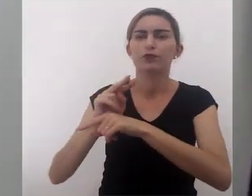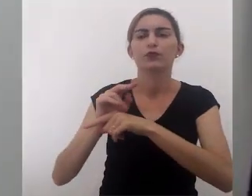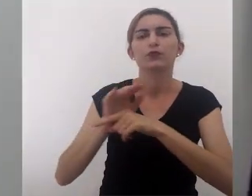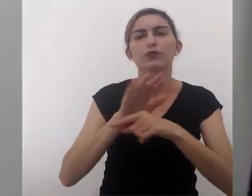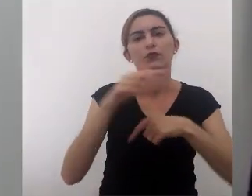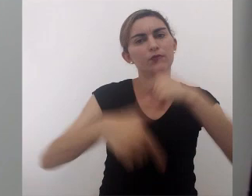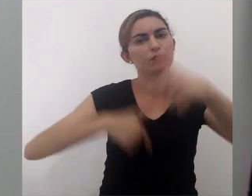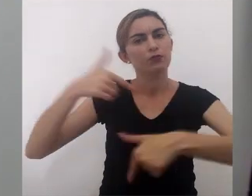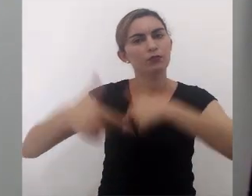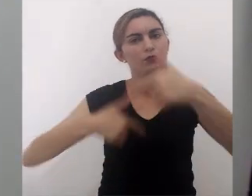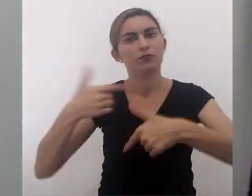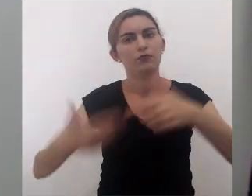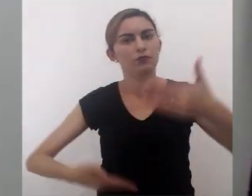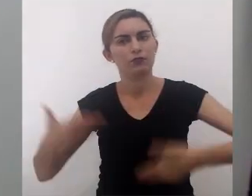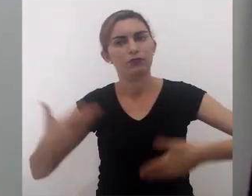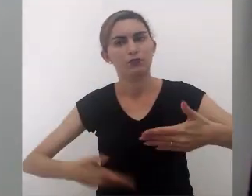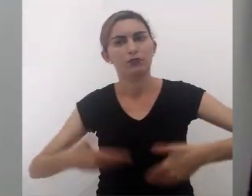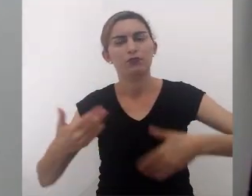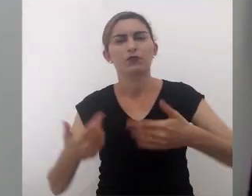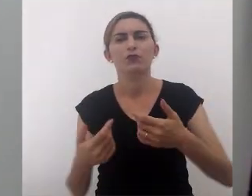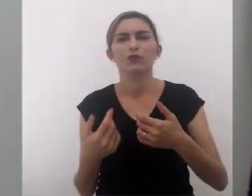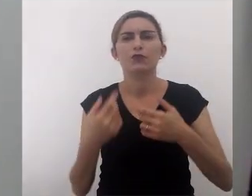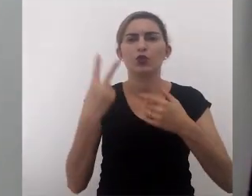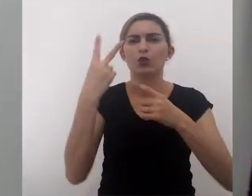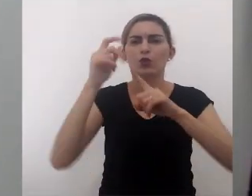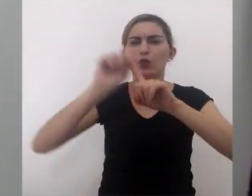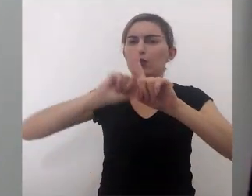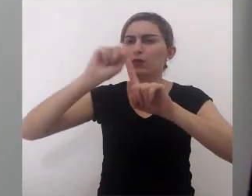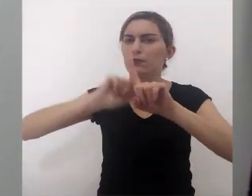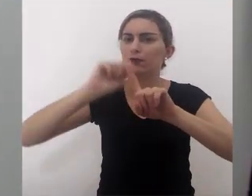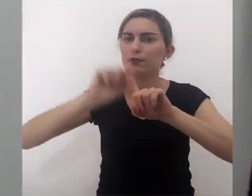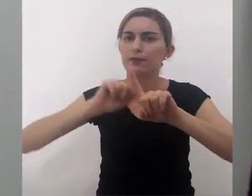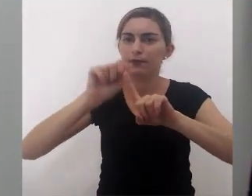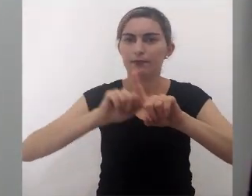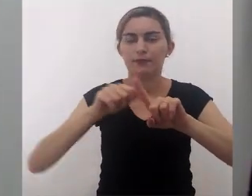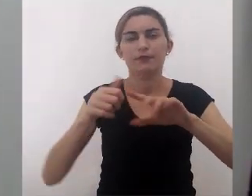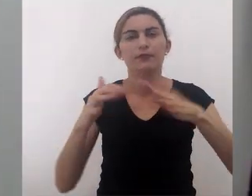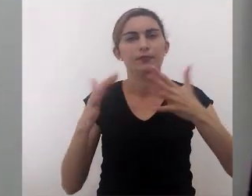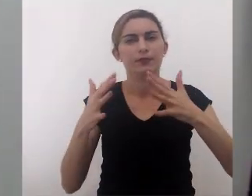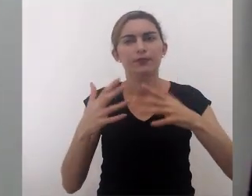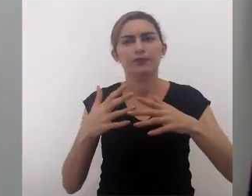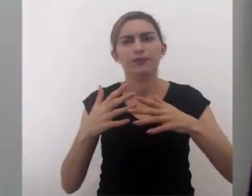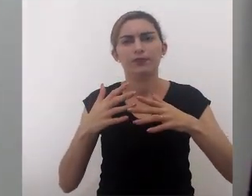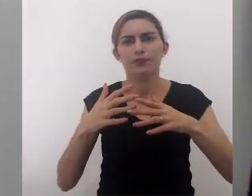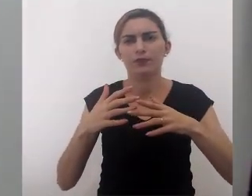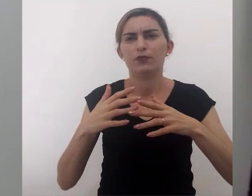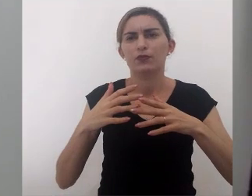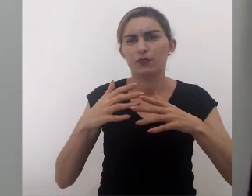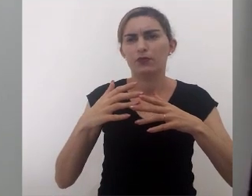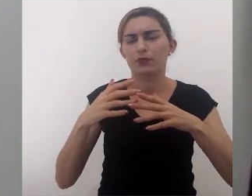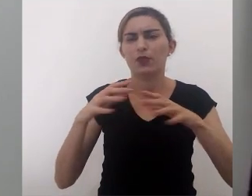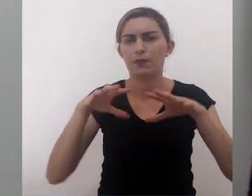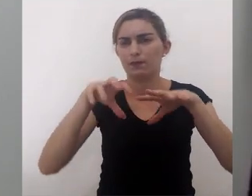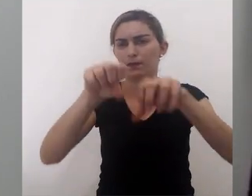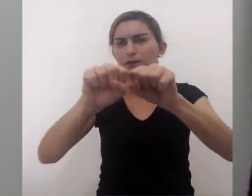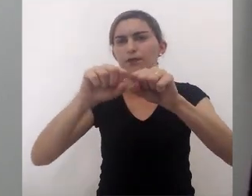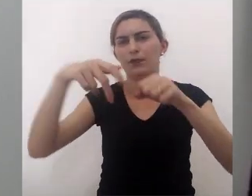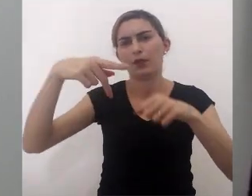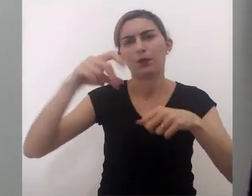trabalhadores. Então, cabe destacar que cerca de 2 meses da fundação da Comuna,